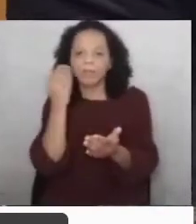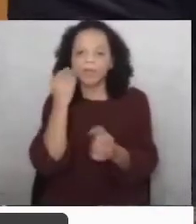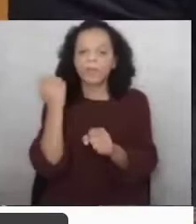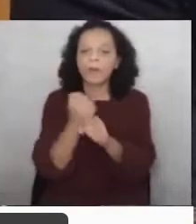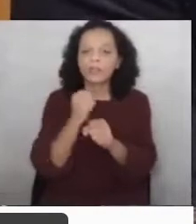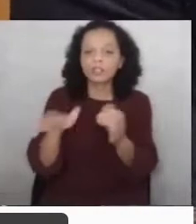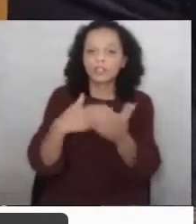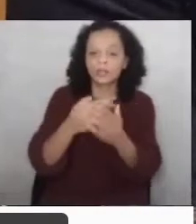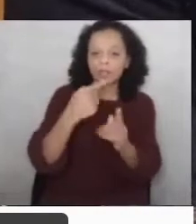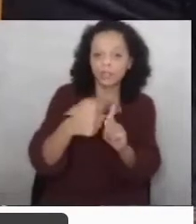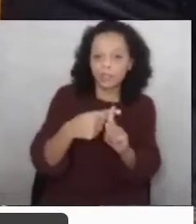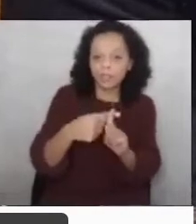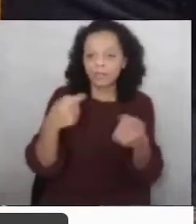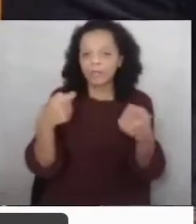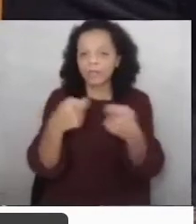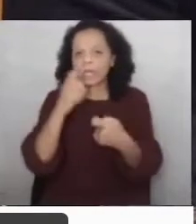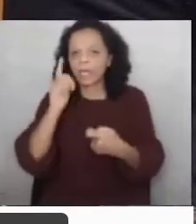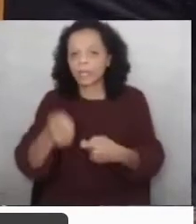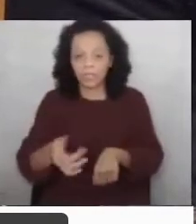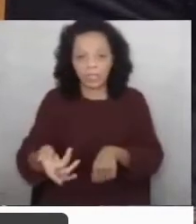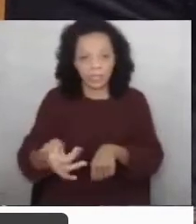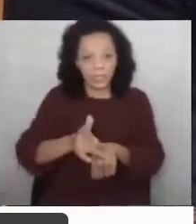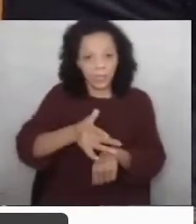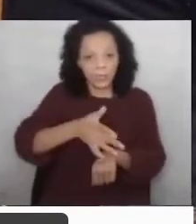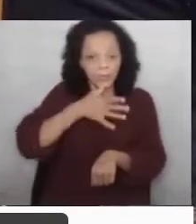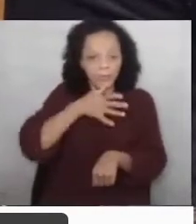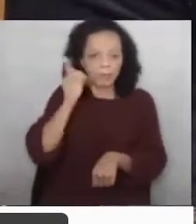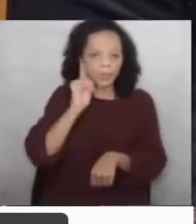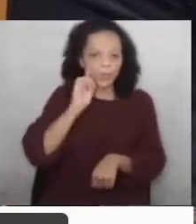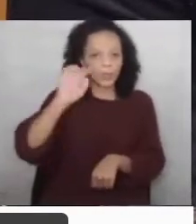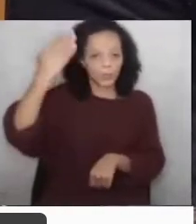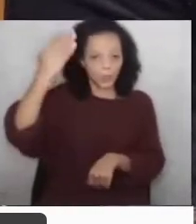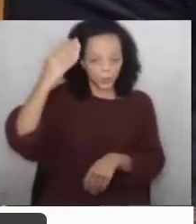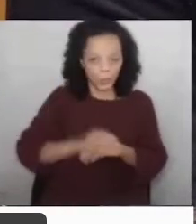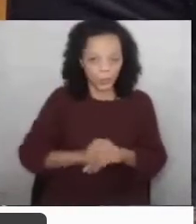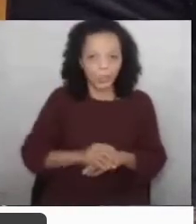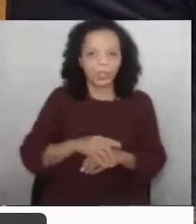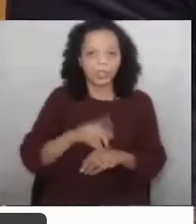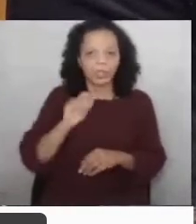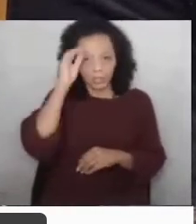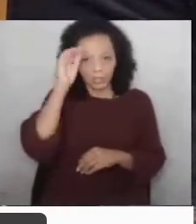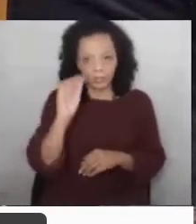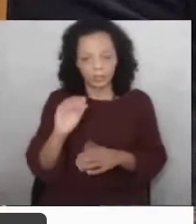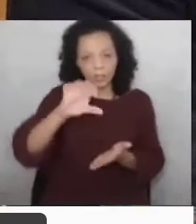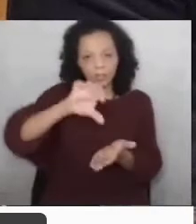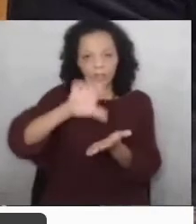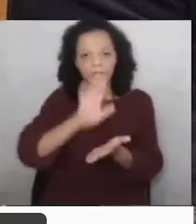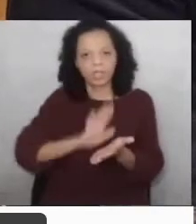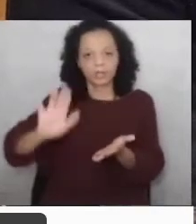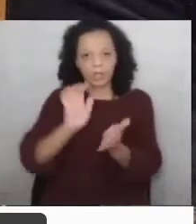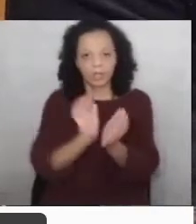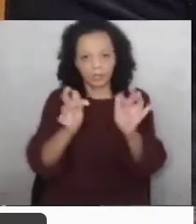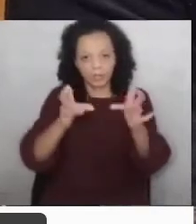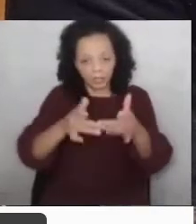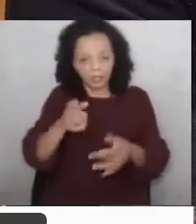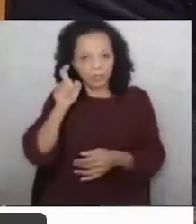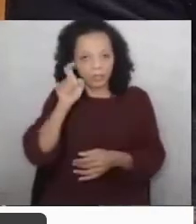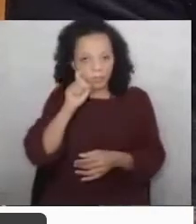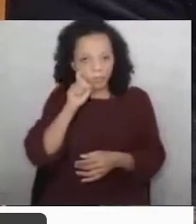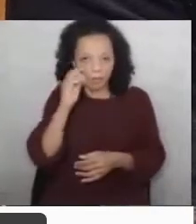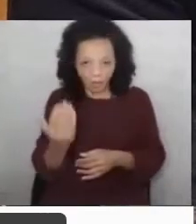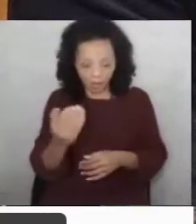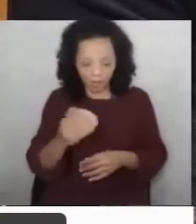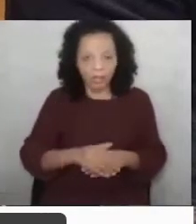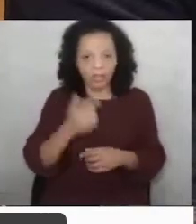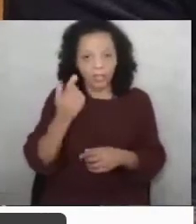a sensibilização é um ponto fulcral e que vem Expresso claramente nos recomendações do centro Nacional de cibersegurança nas quais